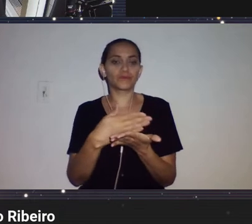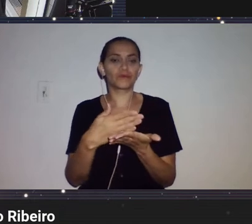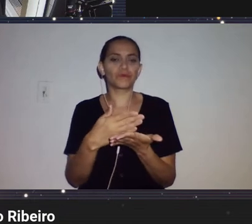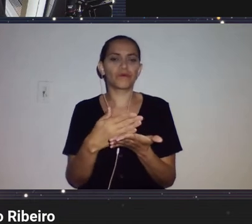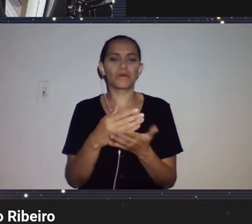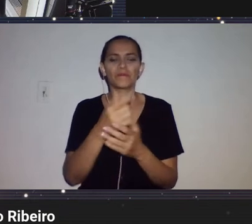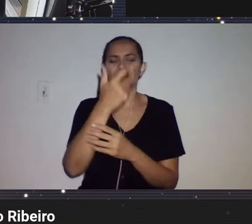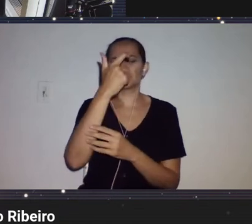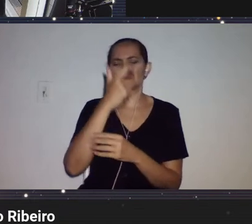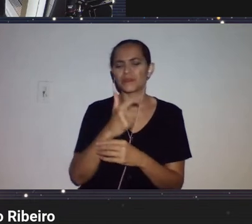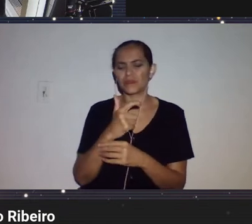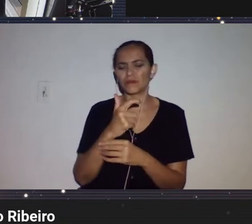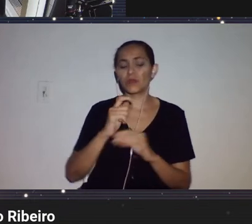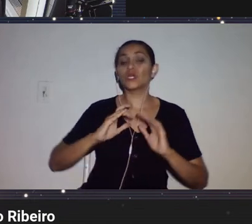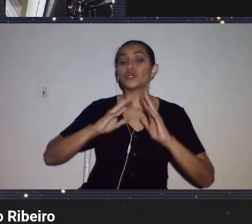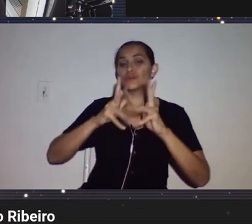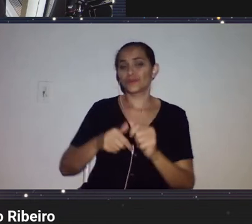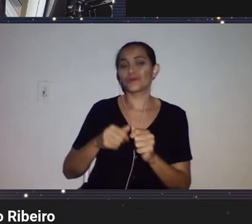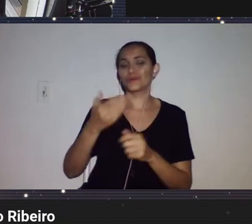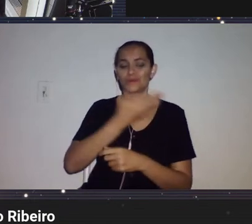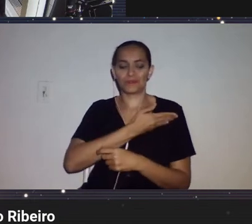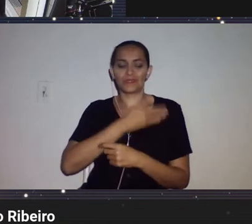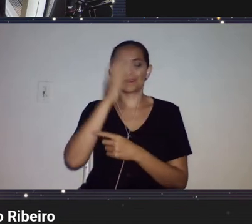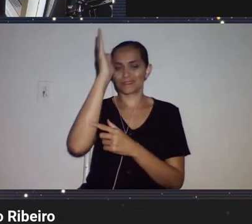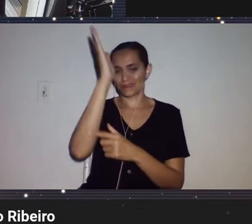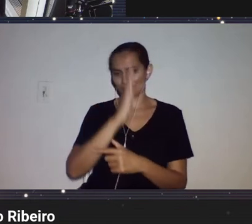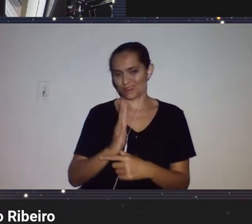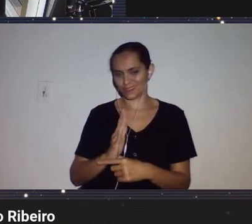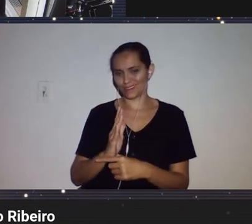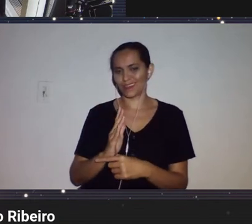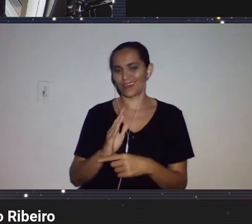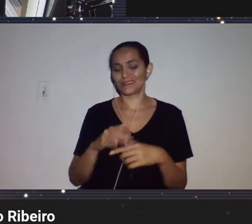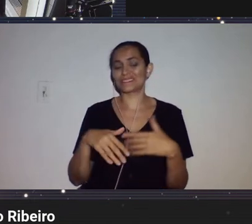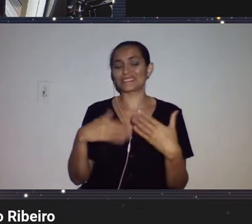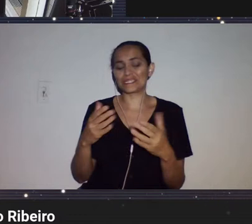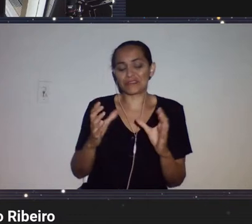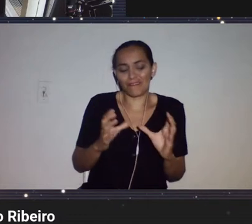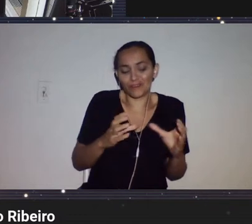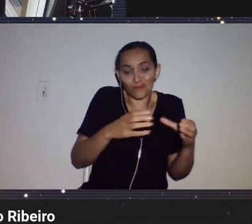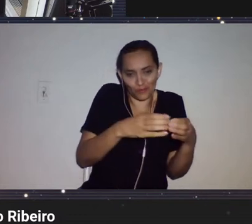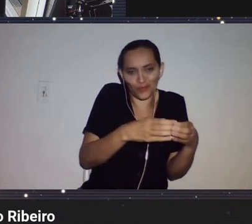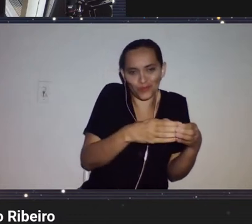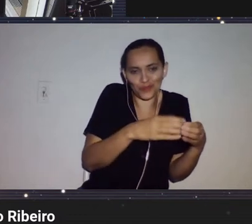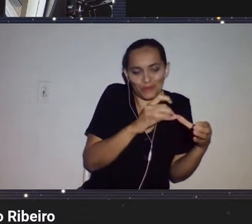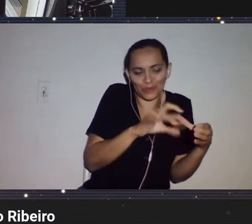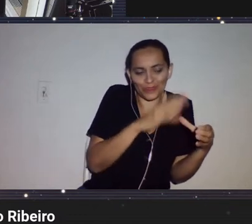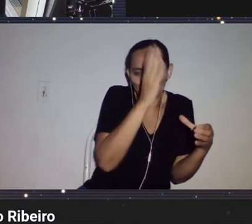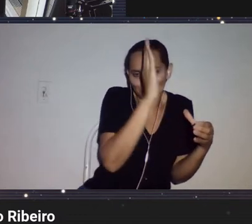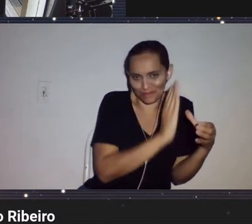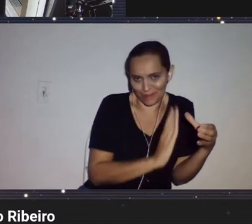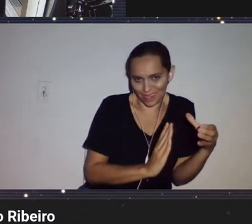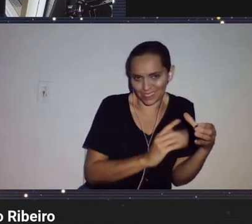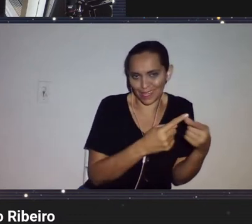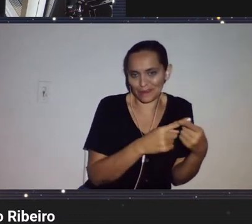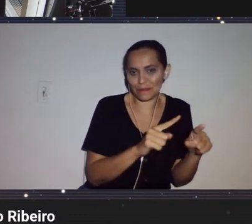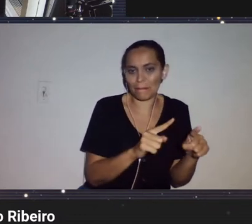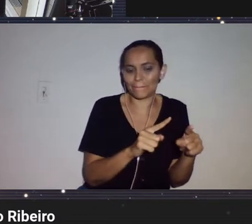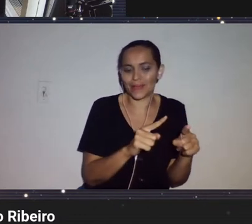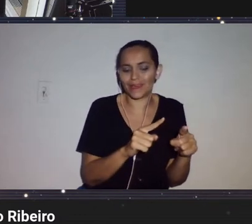todos os meus amigos eram brasileiros, então eu estava ainda na minha bolha brasileira, assim. Mas quebrando